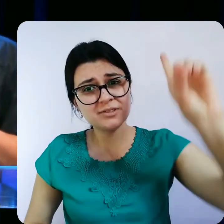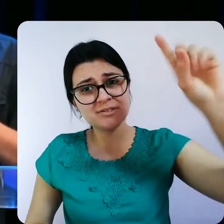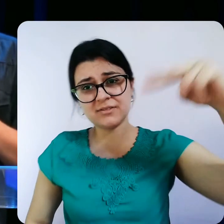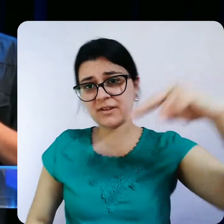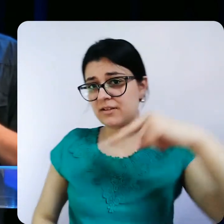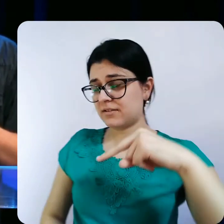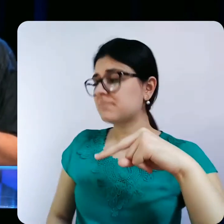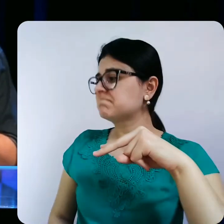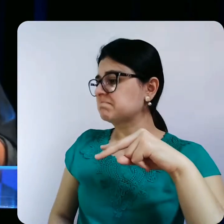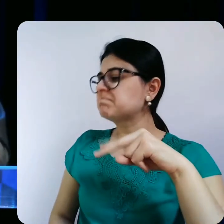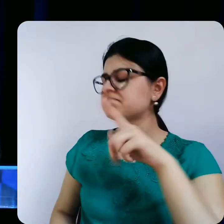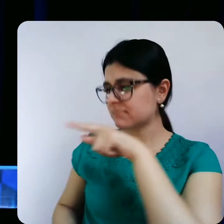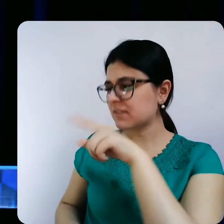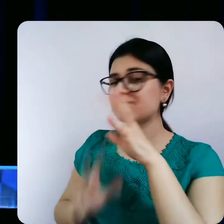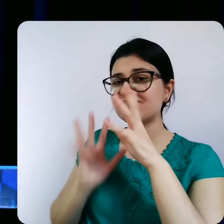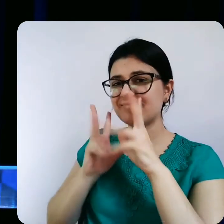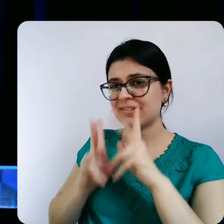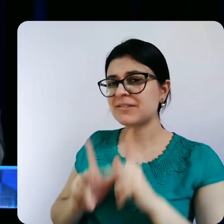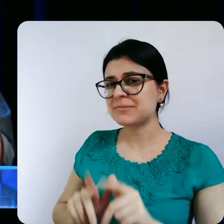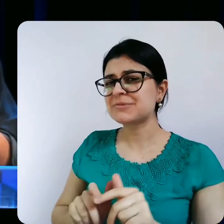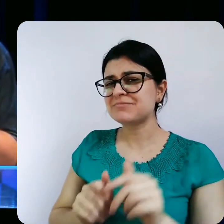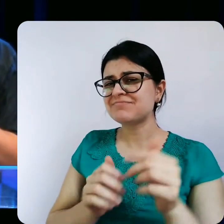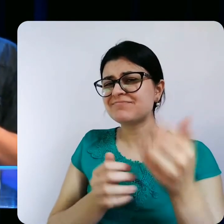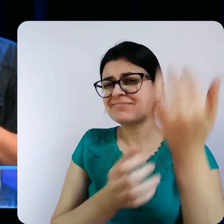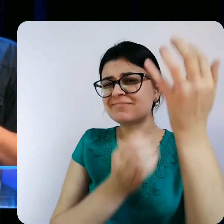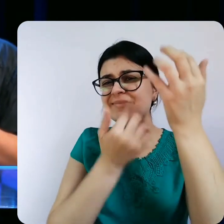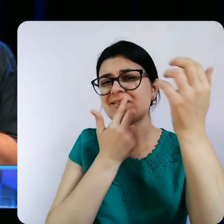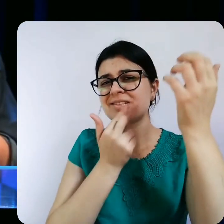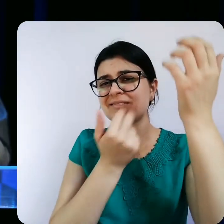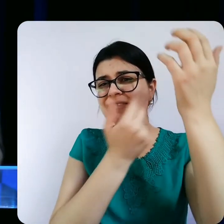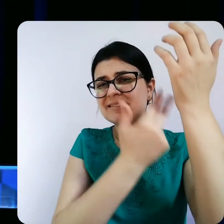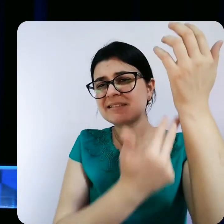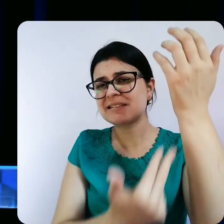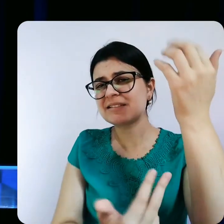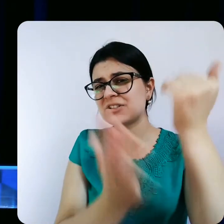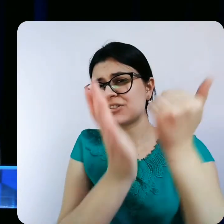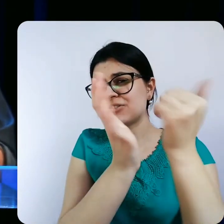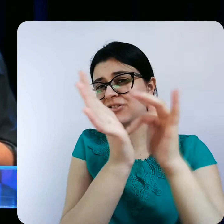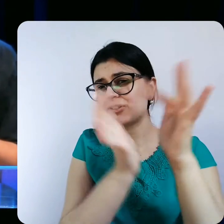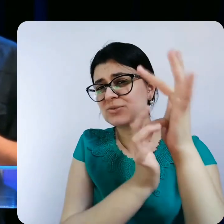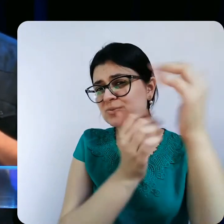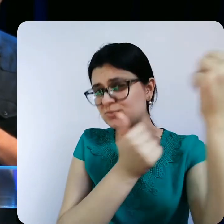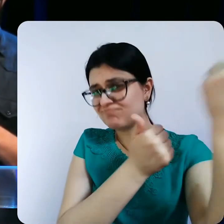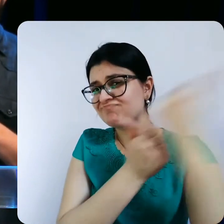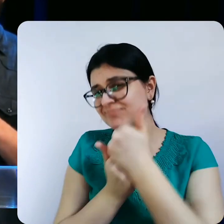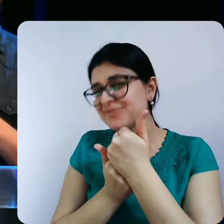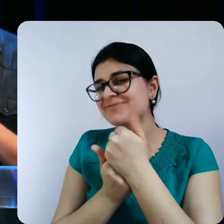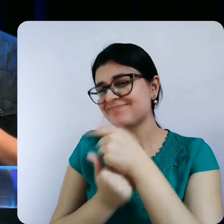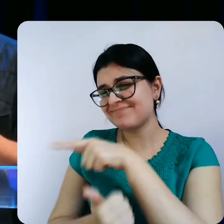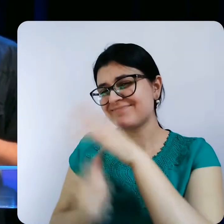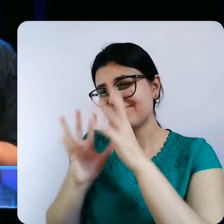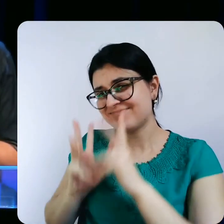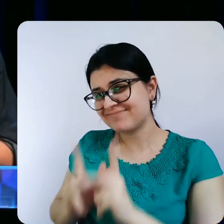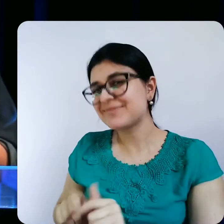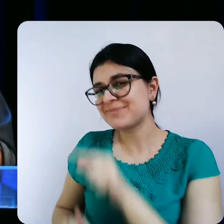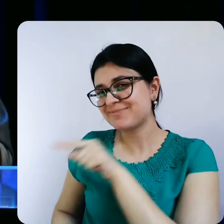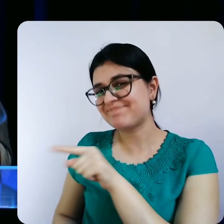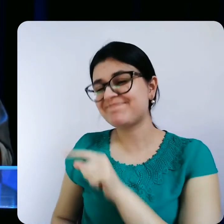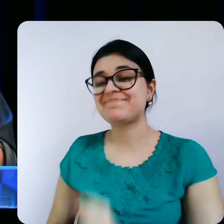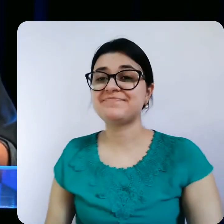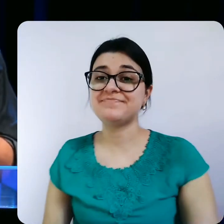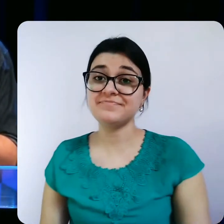ele podia adotar um dos seus servos. Ele adotava um dos seus servos e a partir daquele momento esse servo se tornava um filho